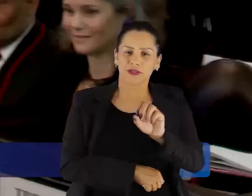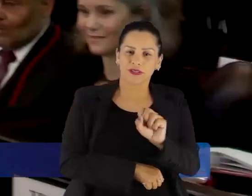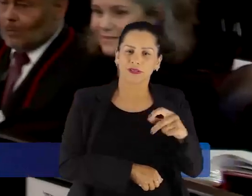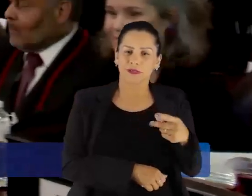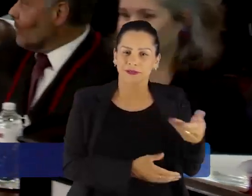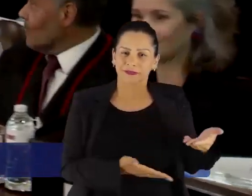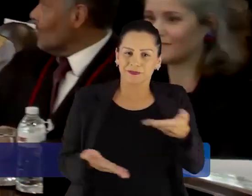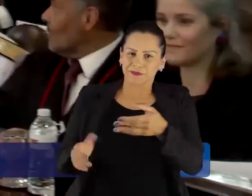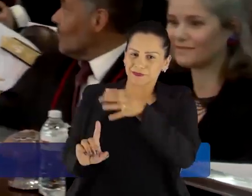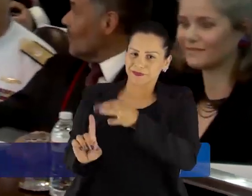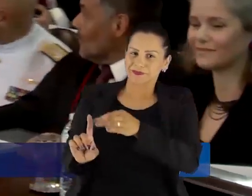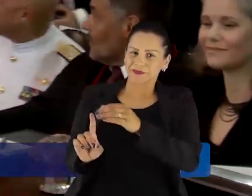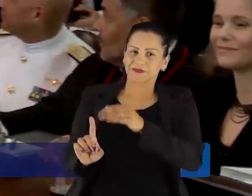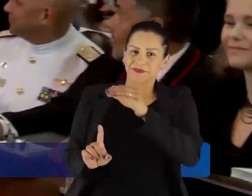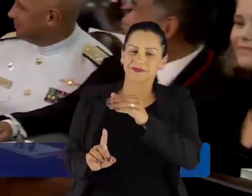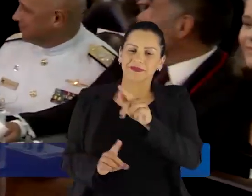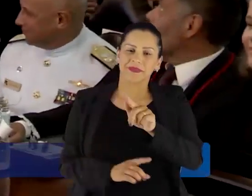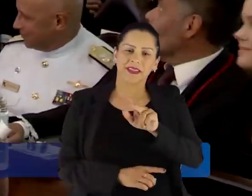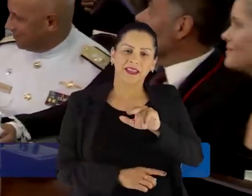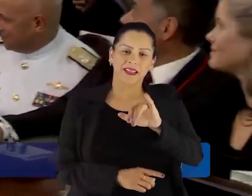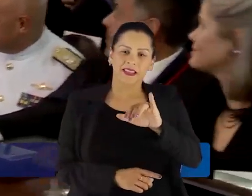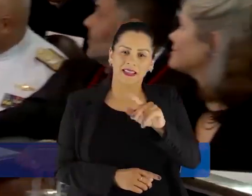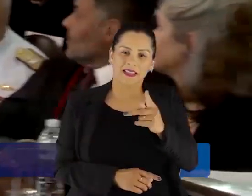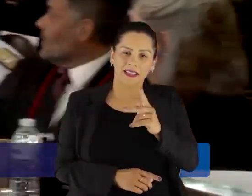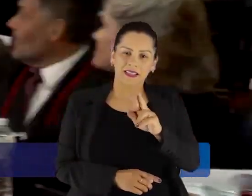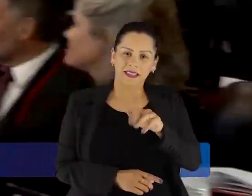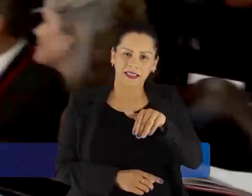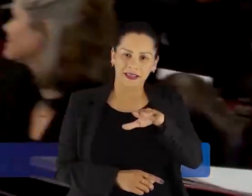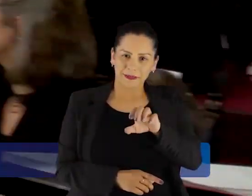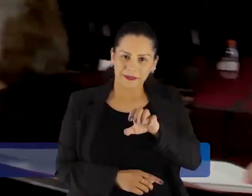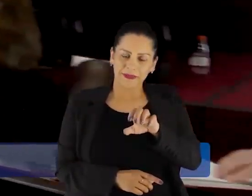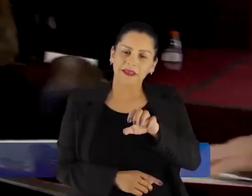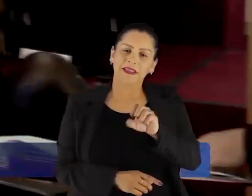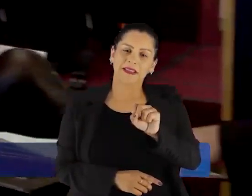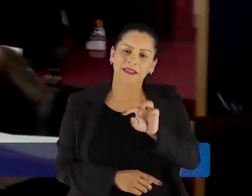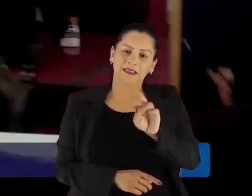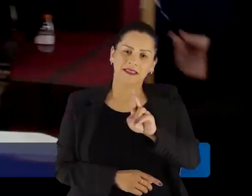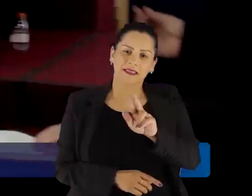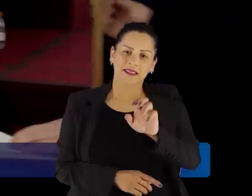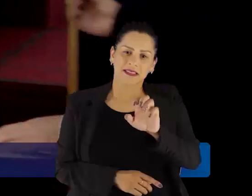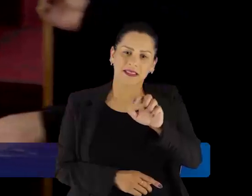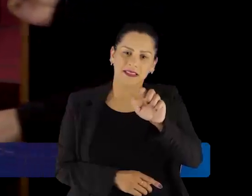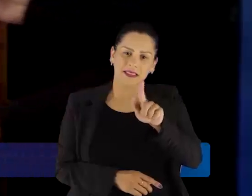Justiça convidamos excelentíssimo desembargador Guilherme Gonçalves strenger